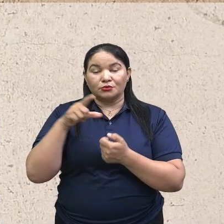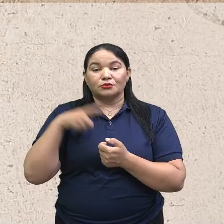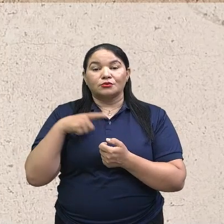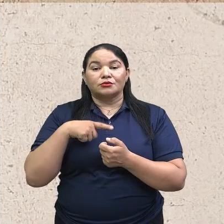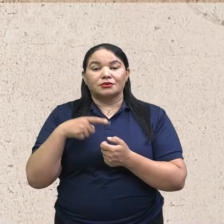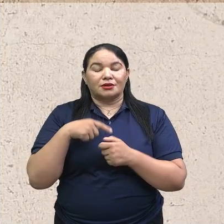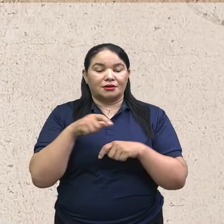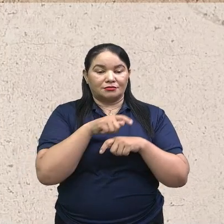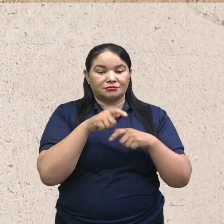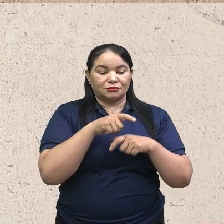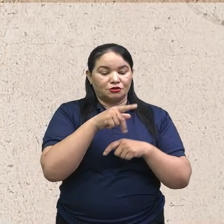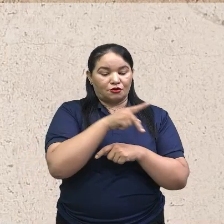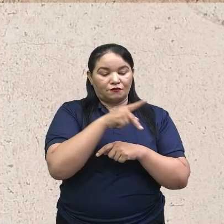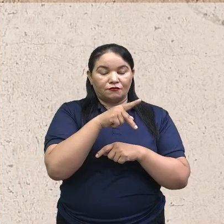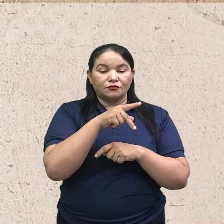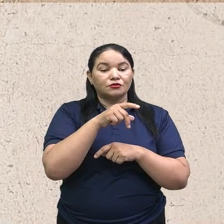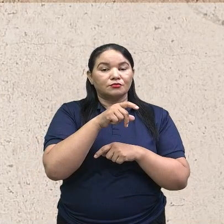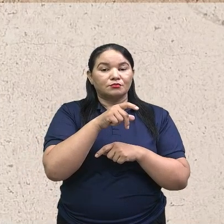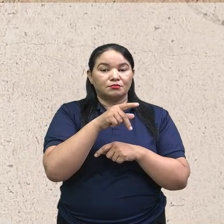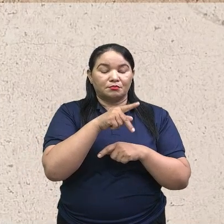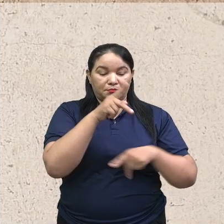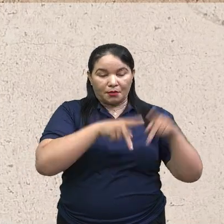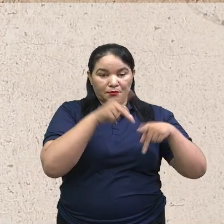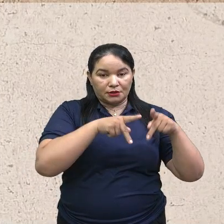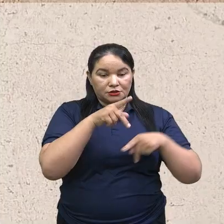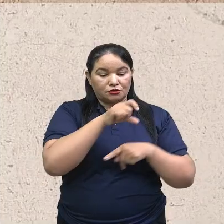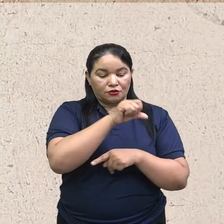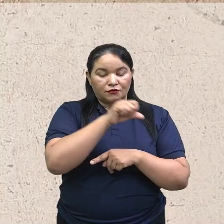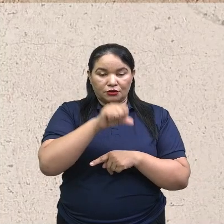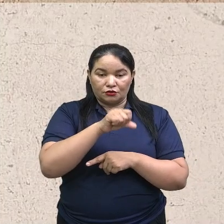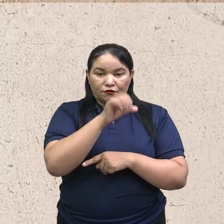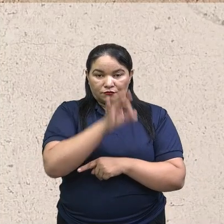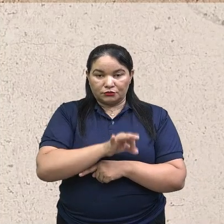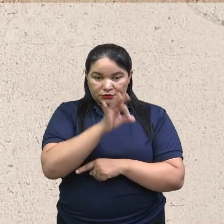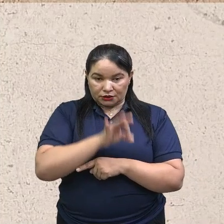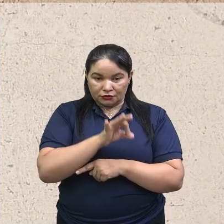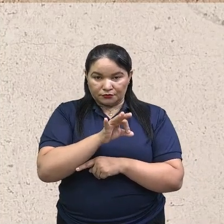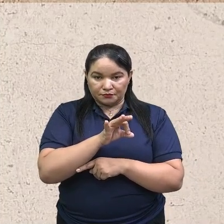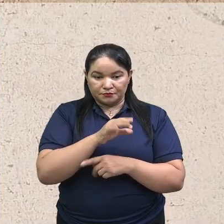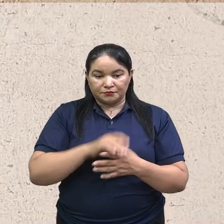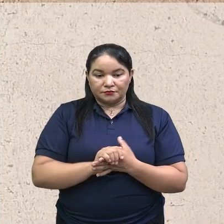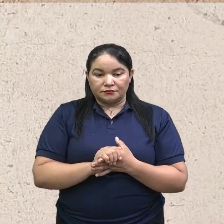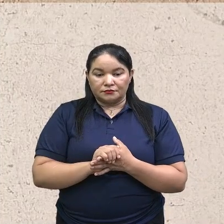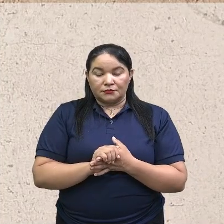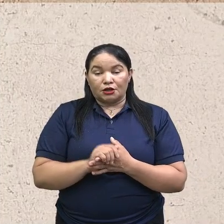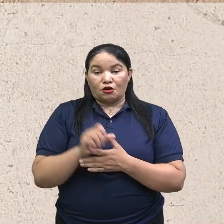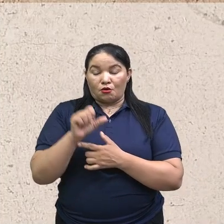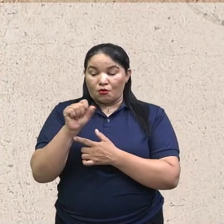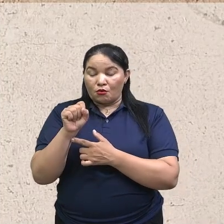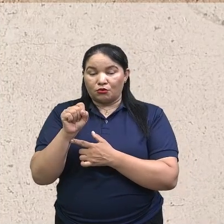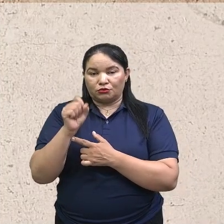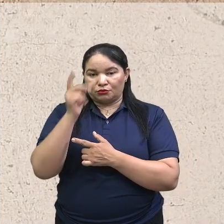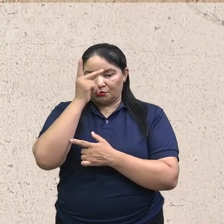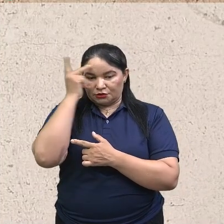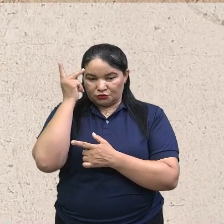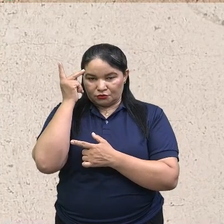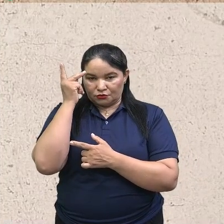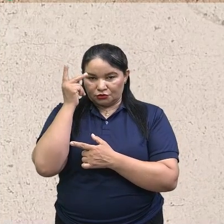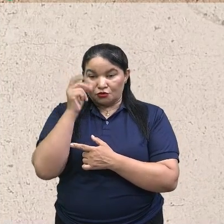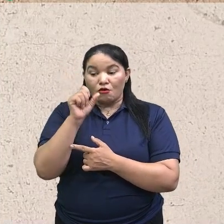outros 99% da população mundial. Apenas 8 pessoas